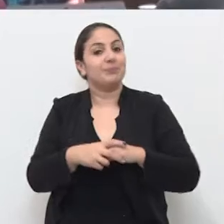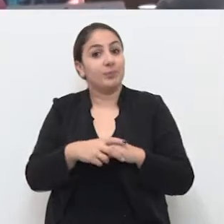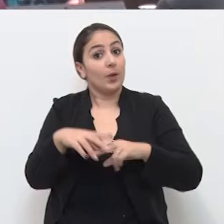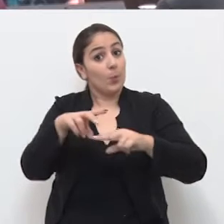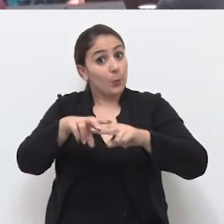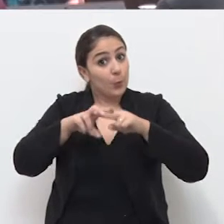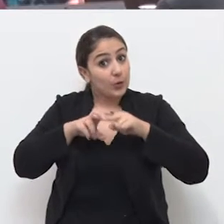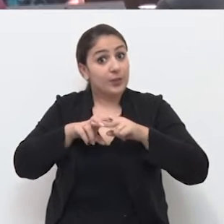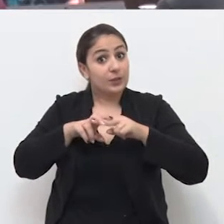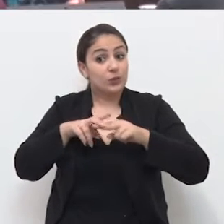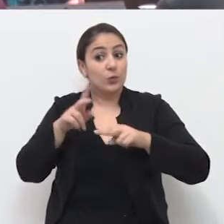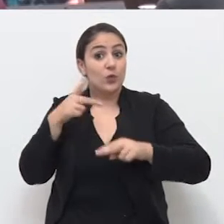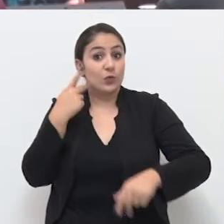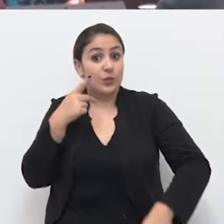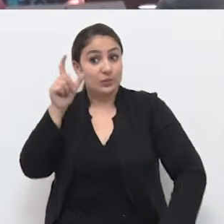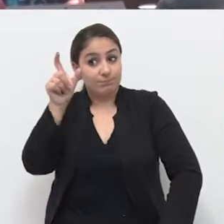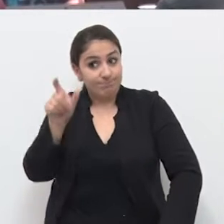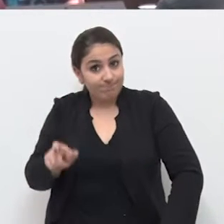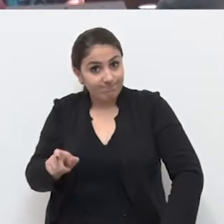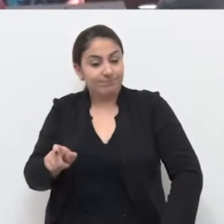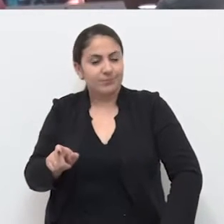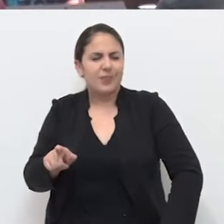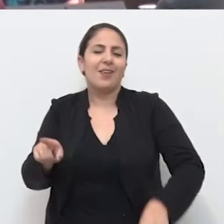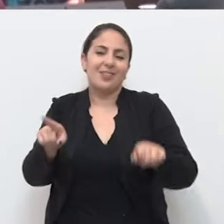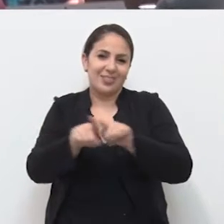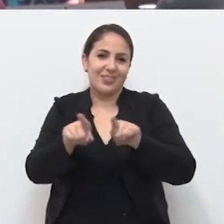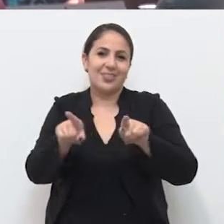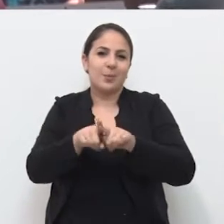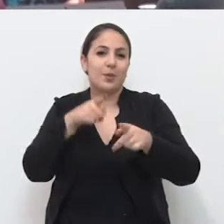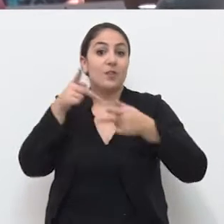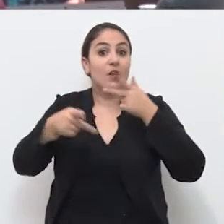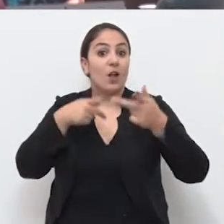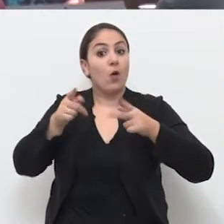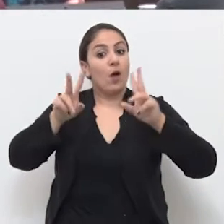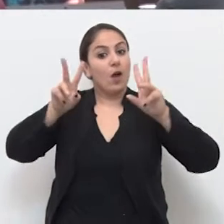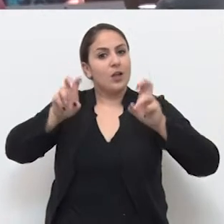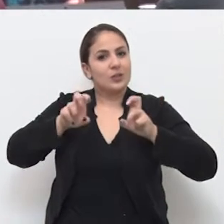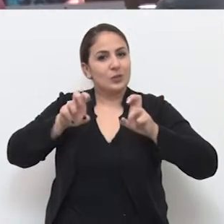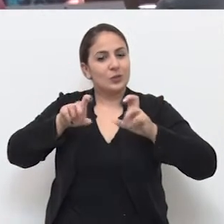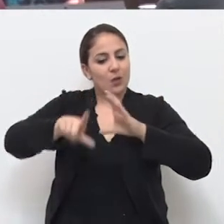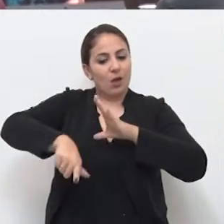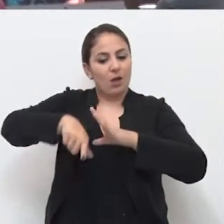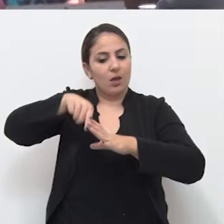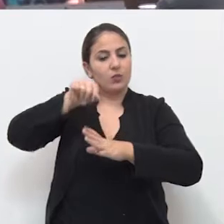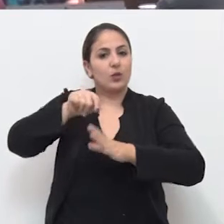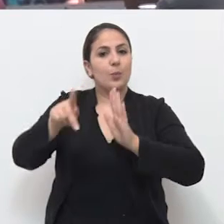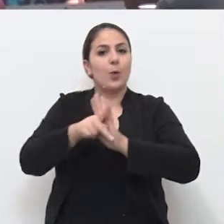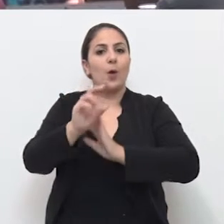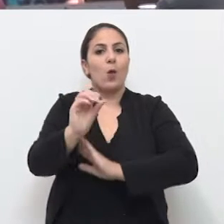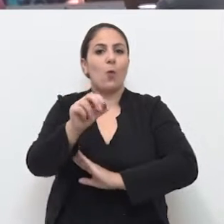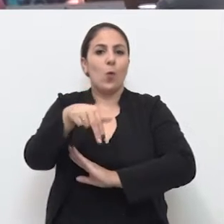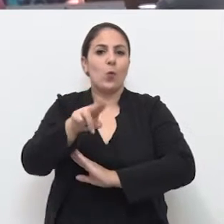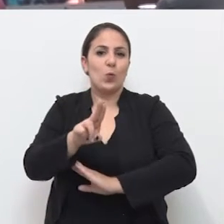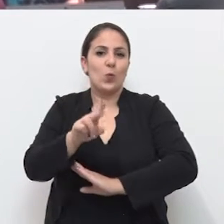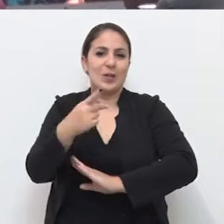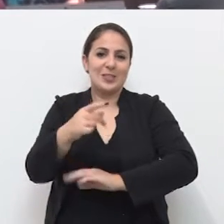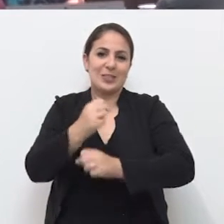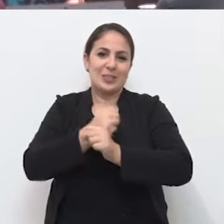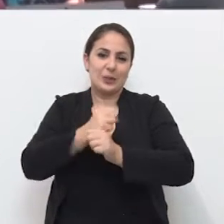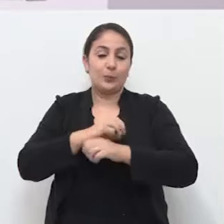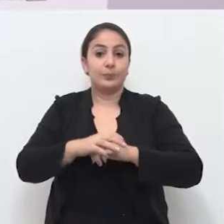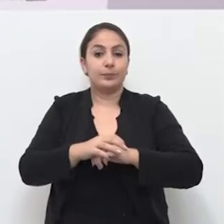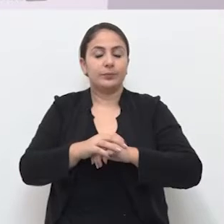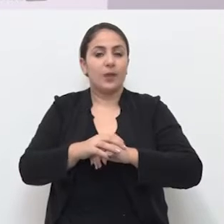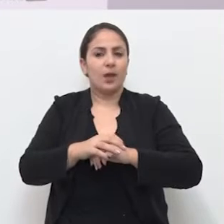branco. Por isso, o orador do grande expediente também destacou o tema escolhido pela ONU neste